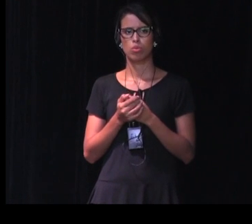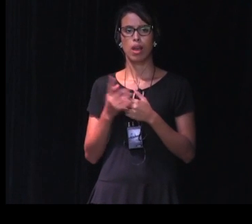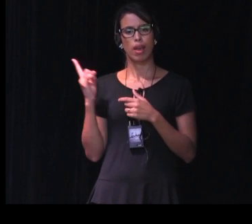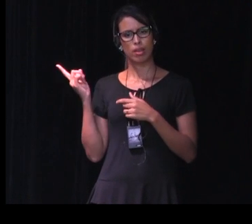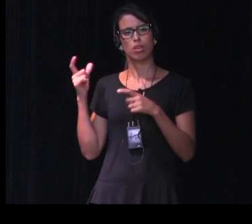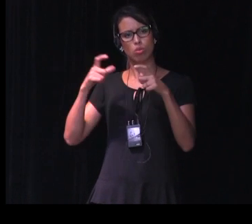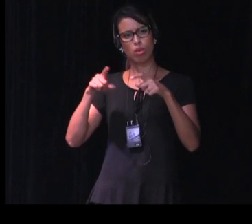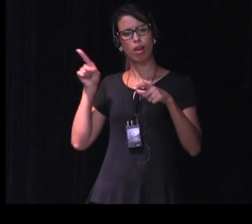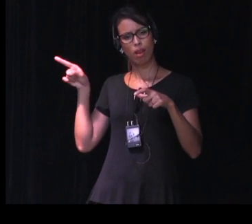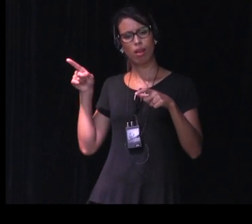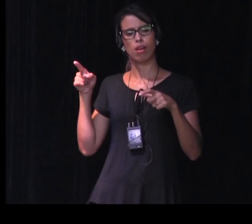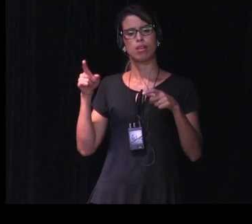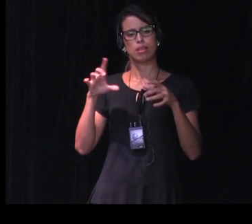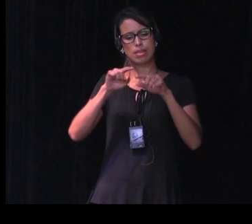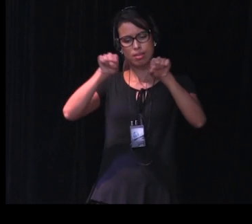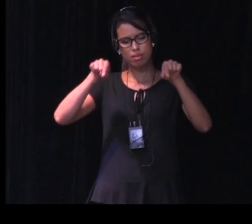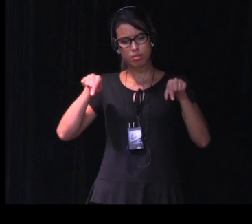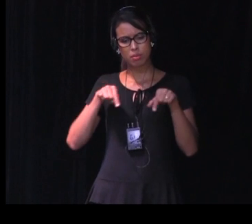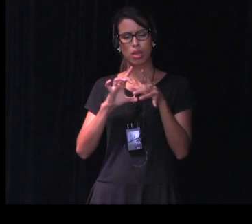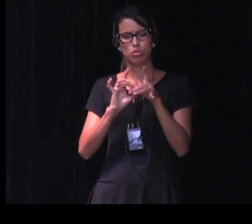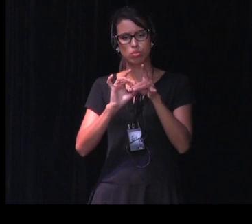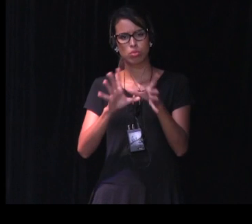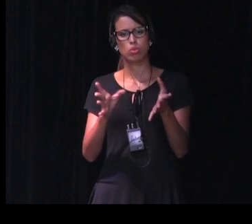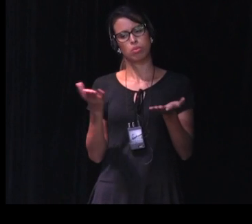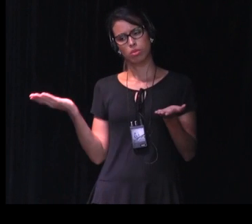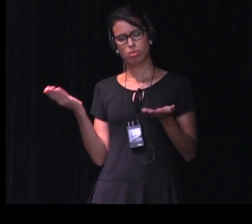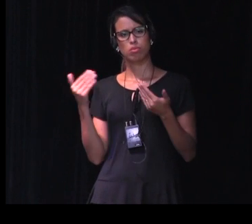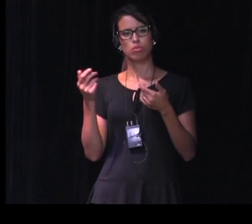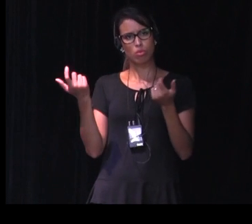conseguimos que num espaço público aconteça isso?